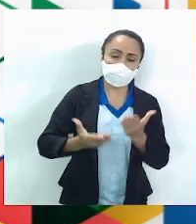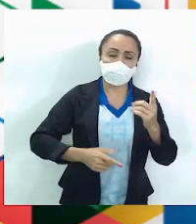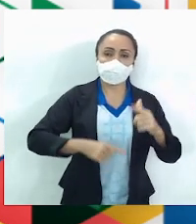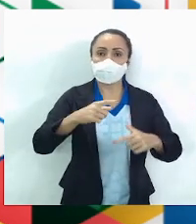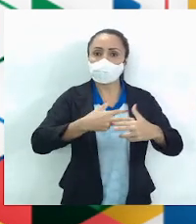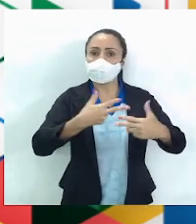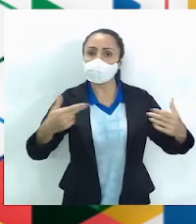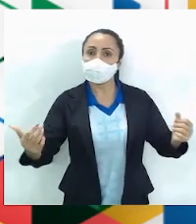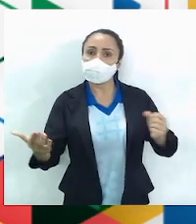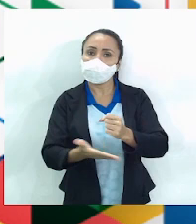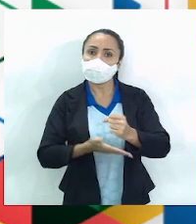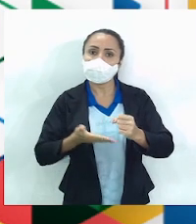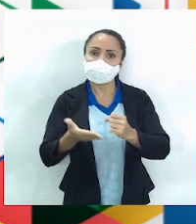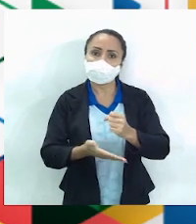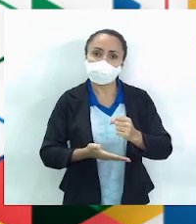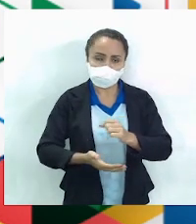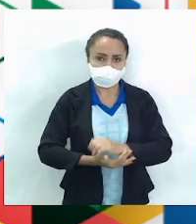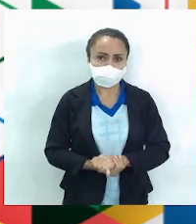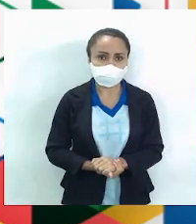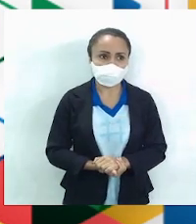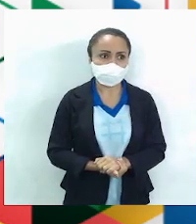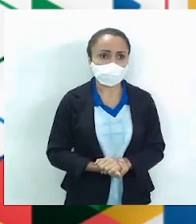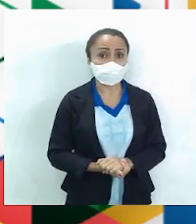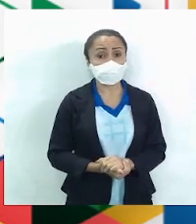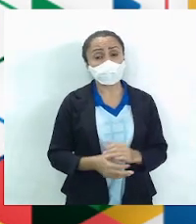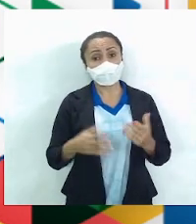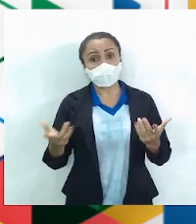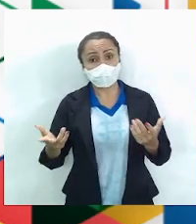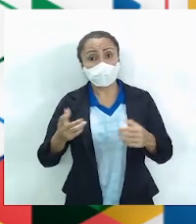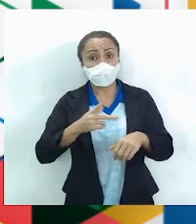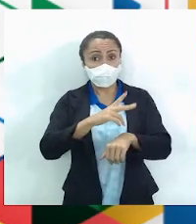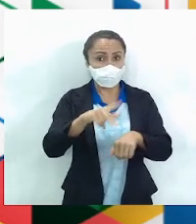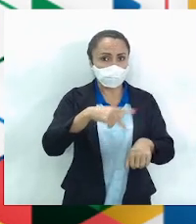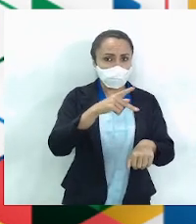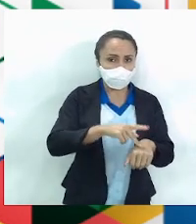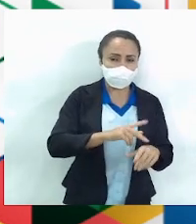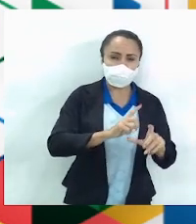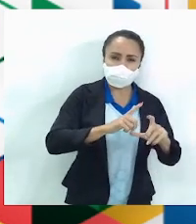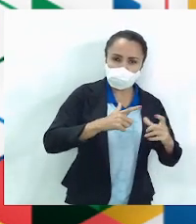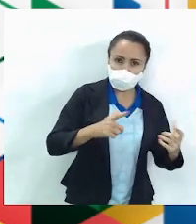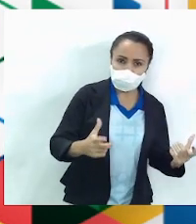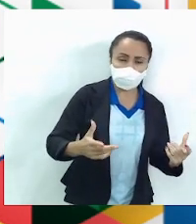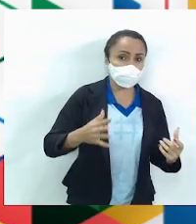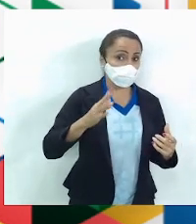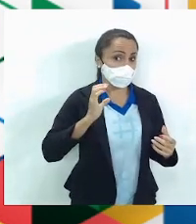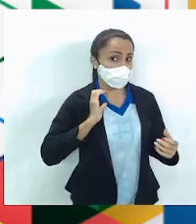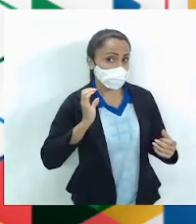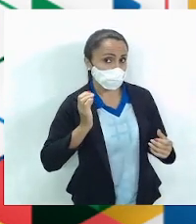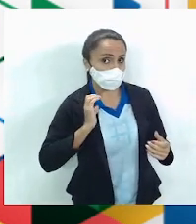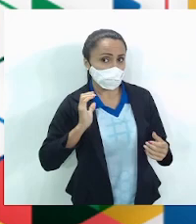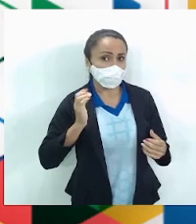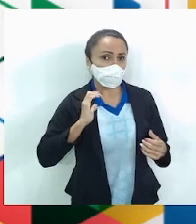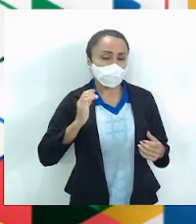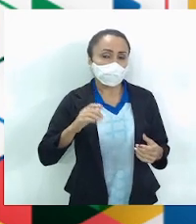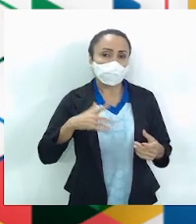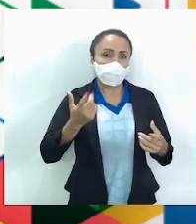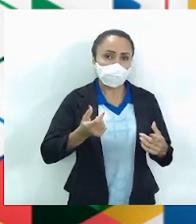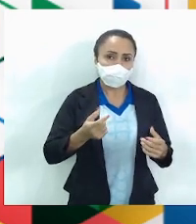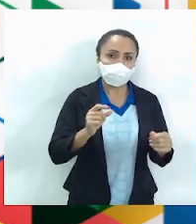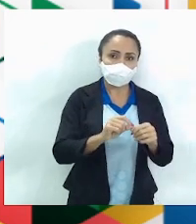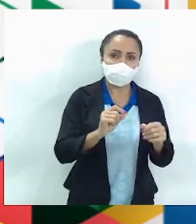básicos, principalmente matéria-primas, enquanto os países grandes, desenvolvidos, centrais, ricos, eles